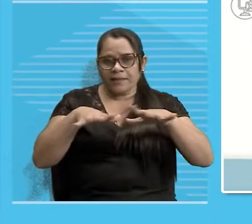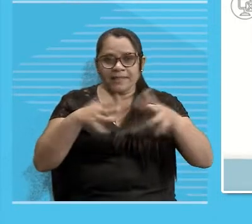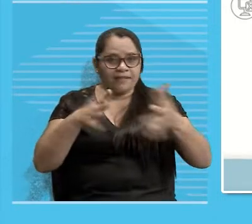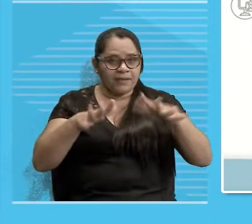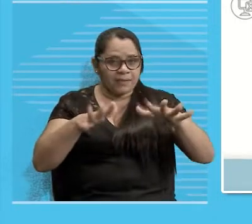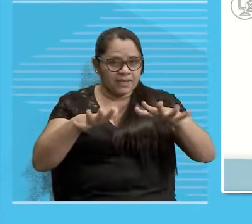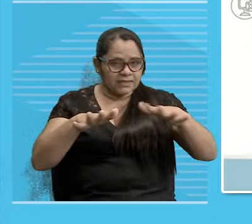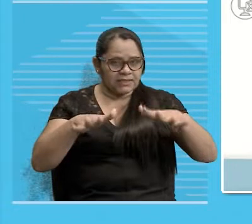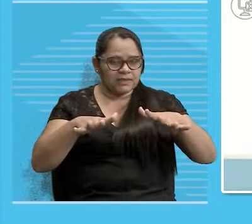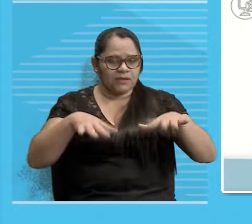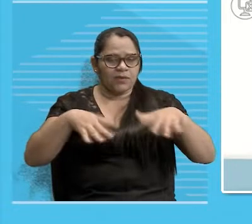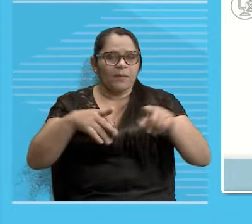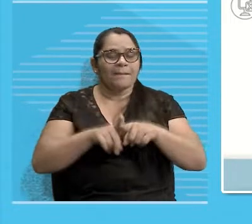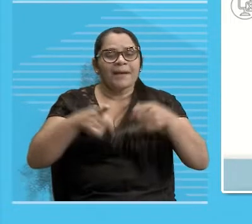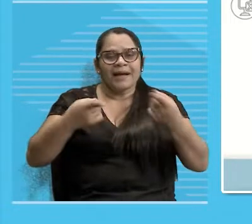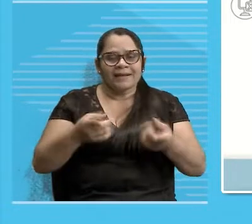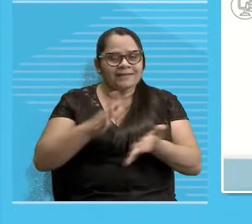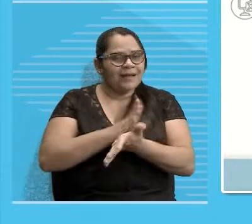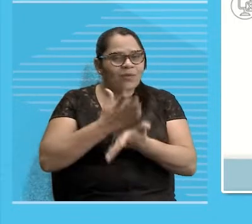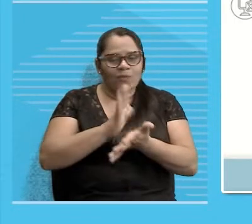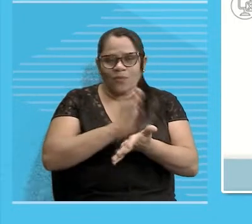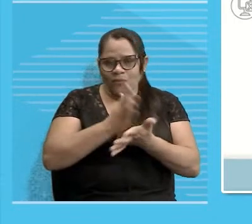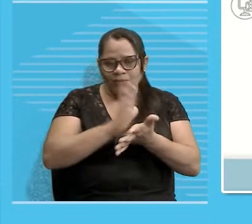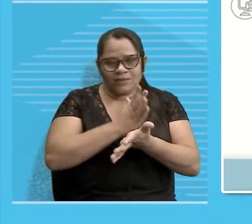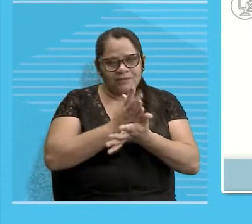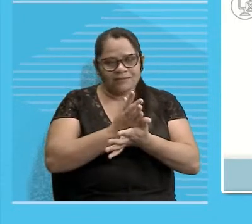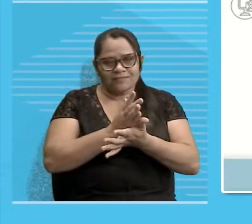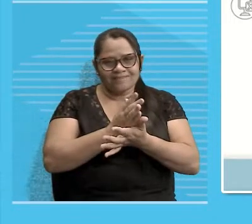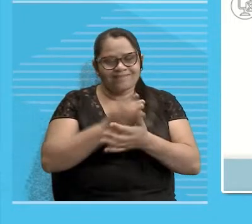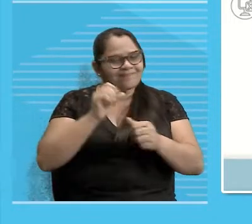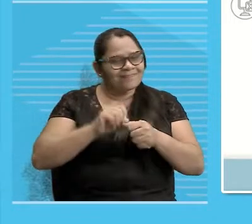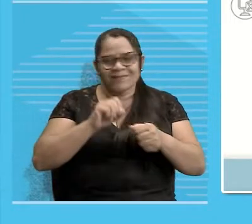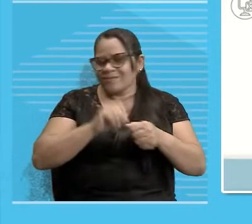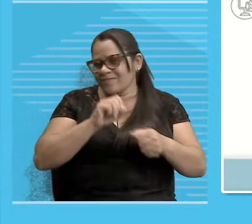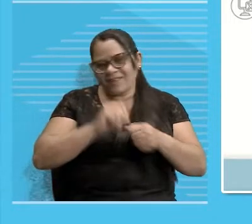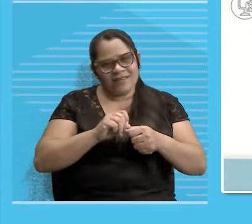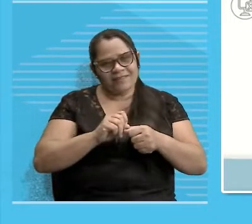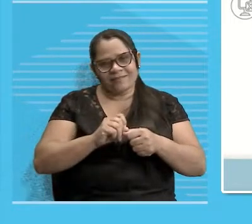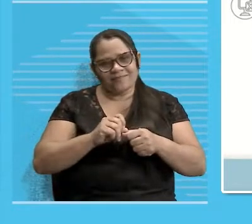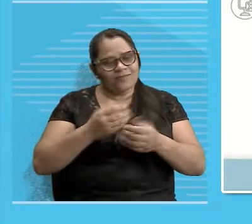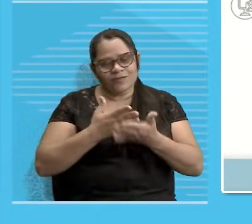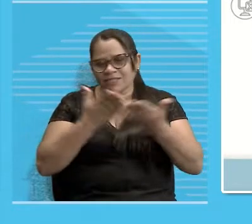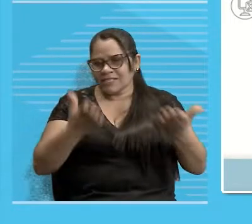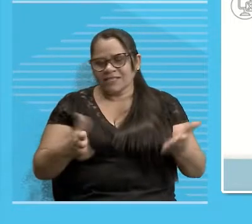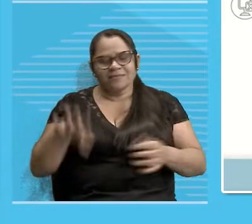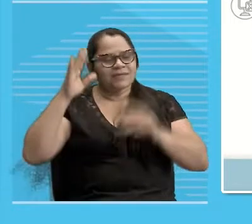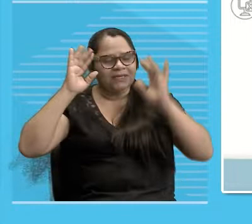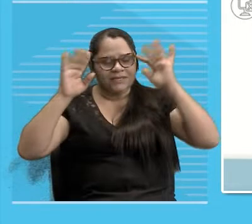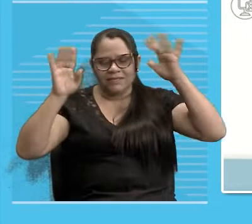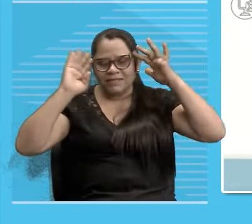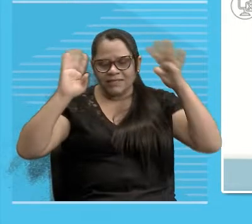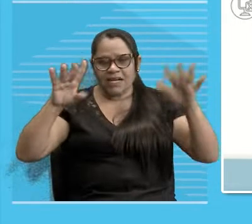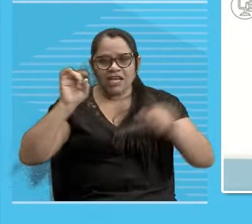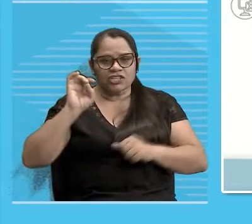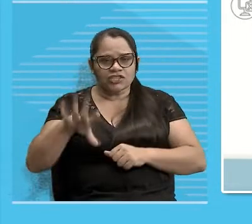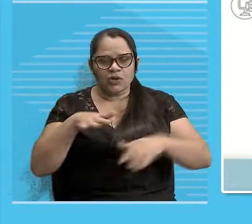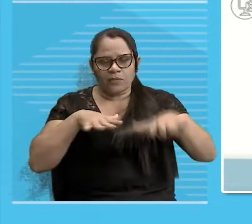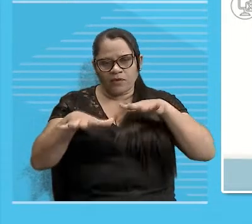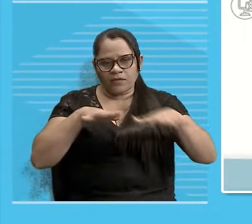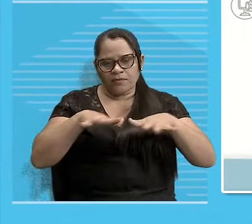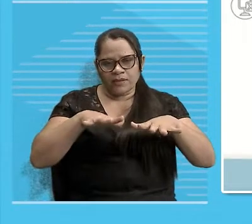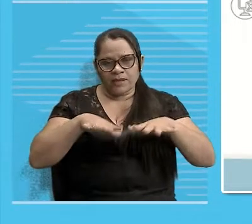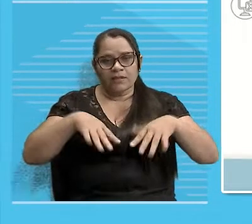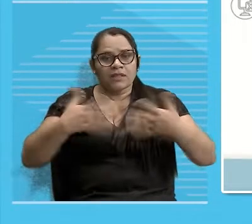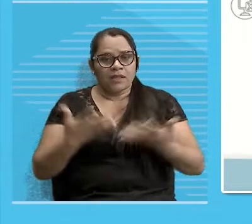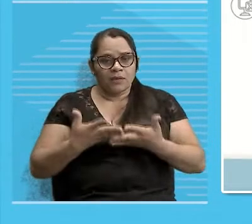Porém, algumas delas não faz você pensar, é só movimento. Olha como esse barroco ele